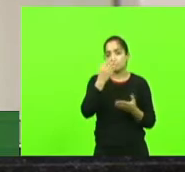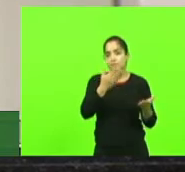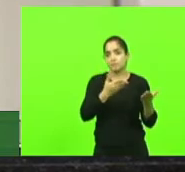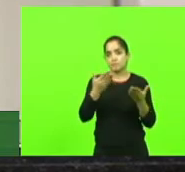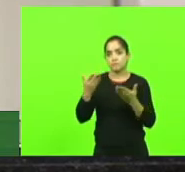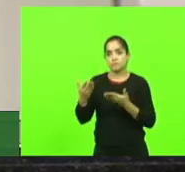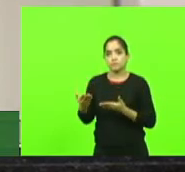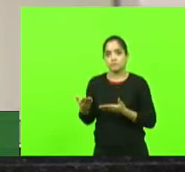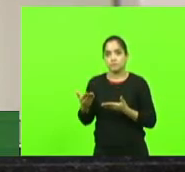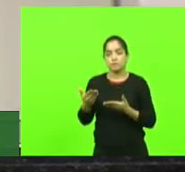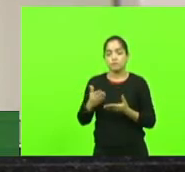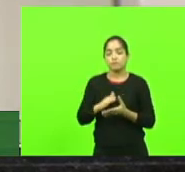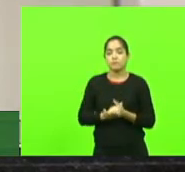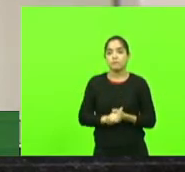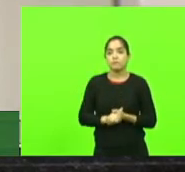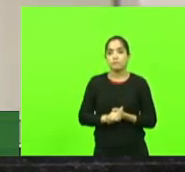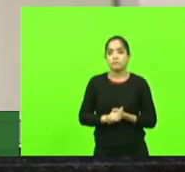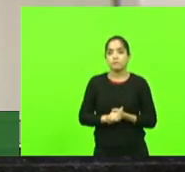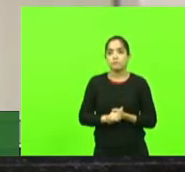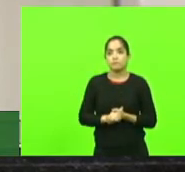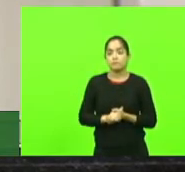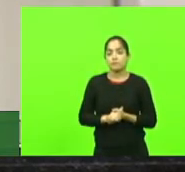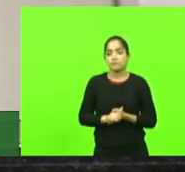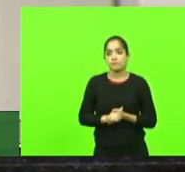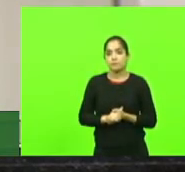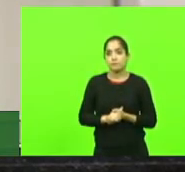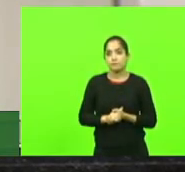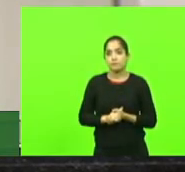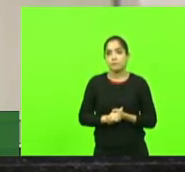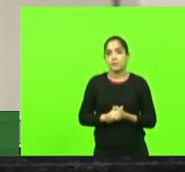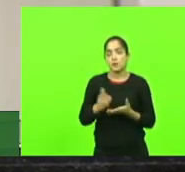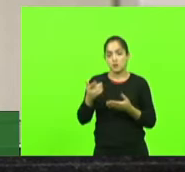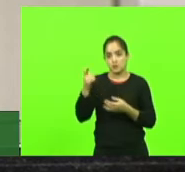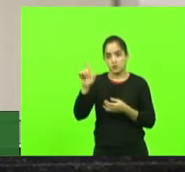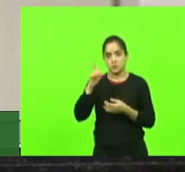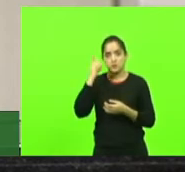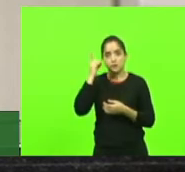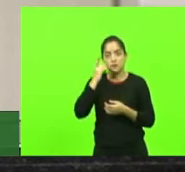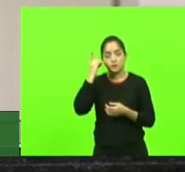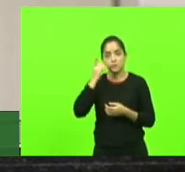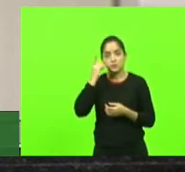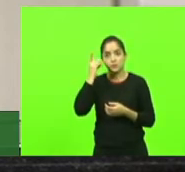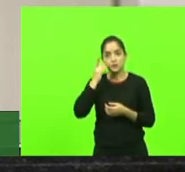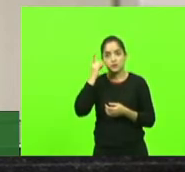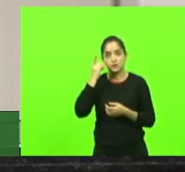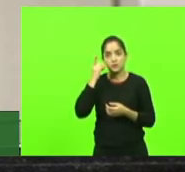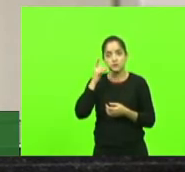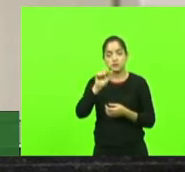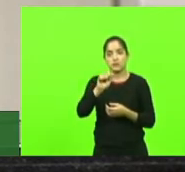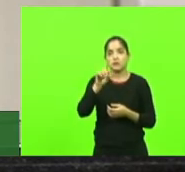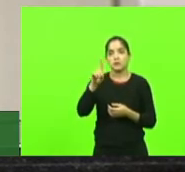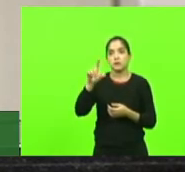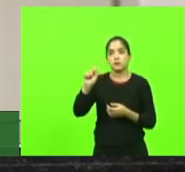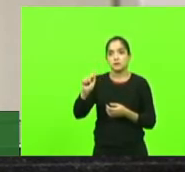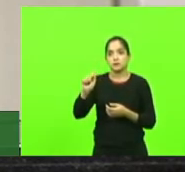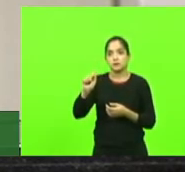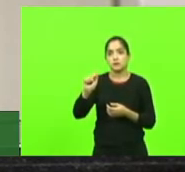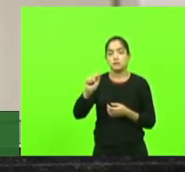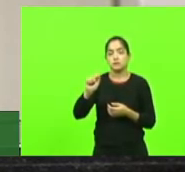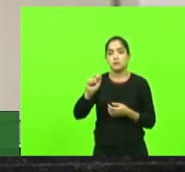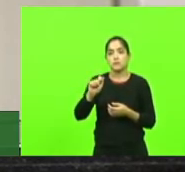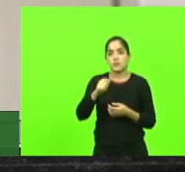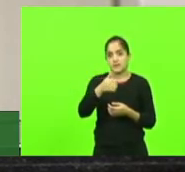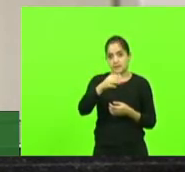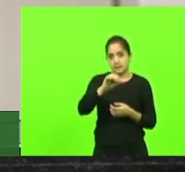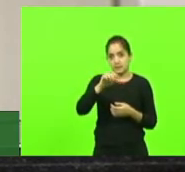também por parte de todos os demais deputados. Próxima deputada Ada de Luca. Vossa Excelência terá 10